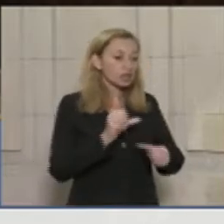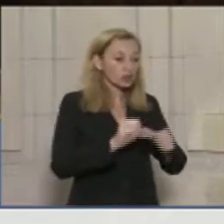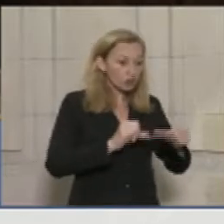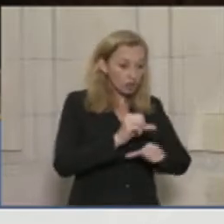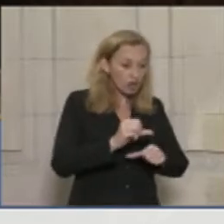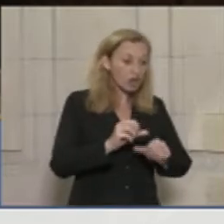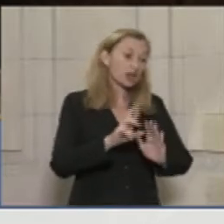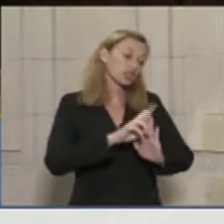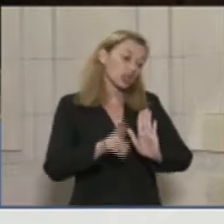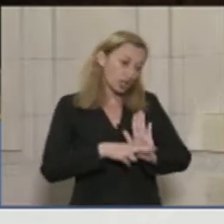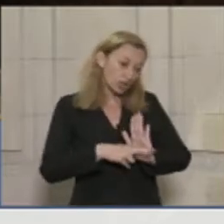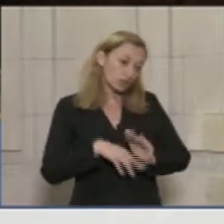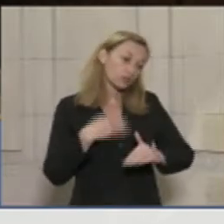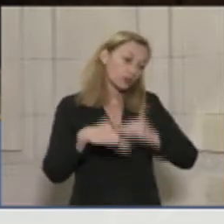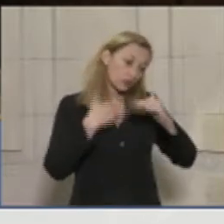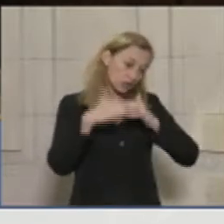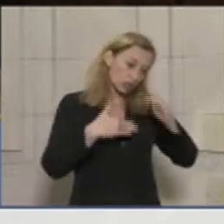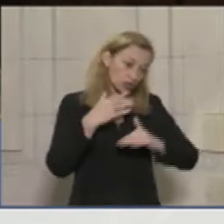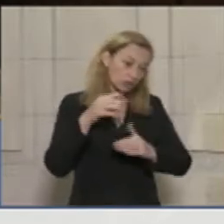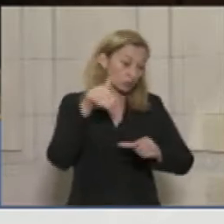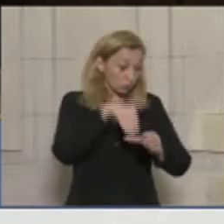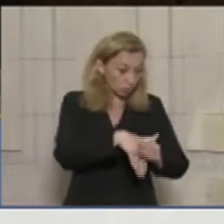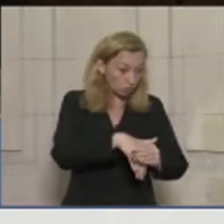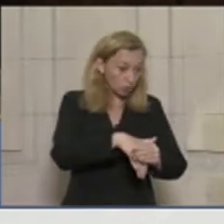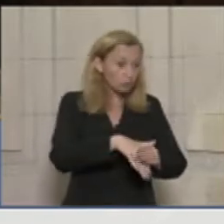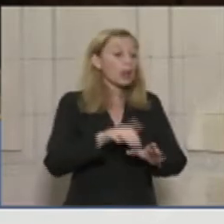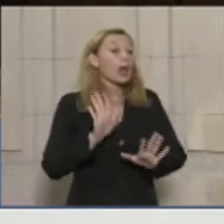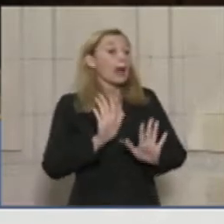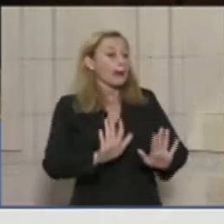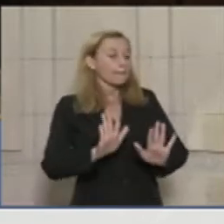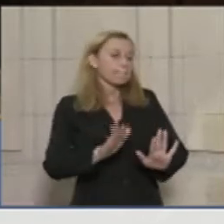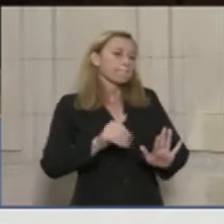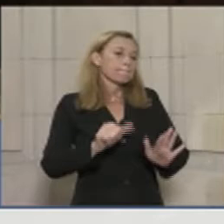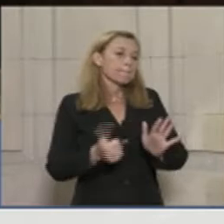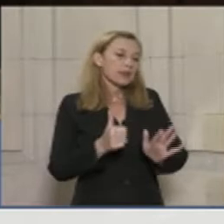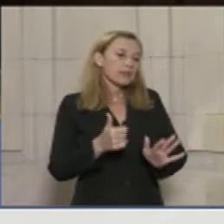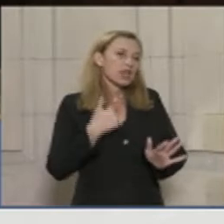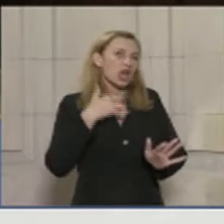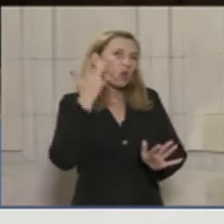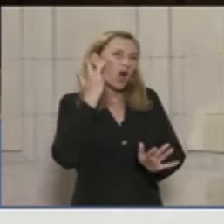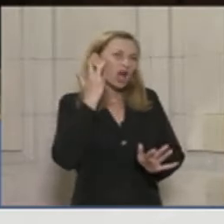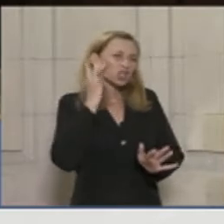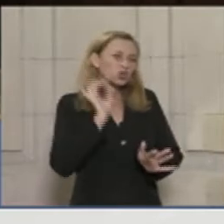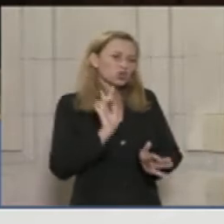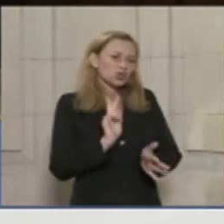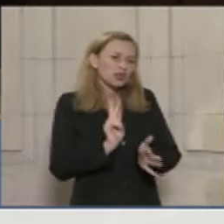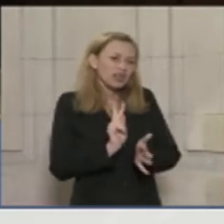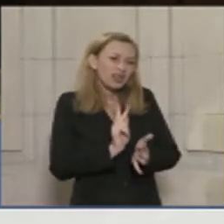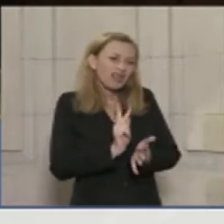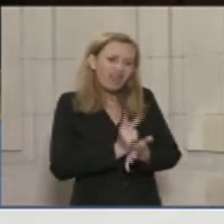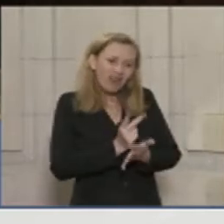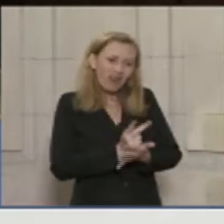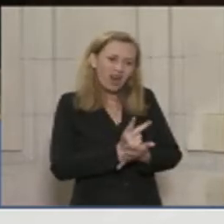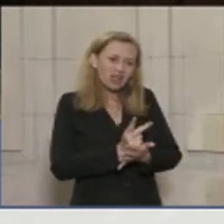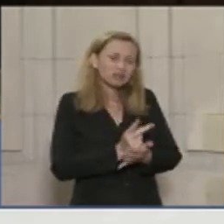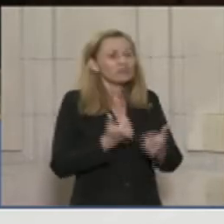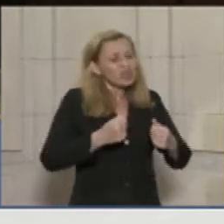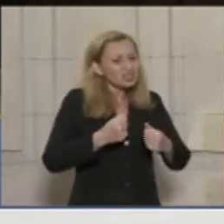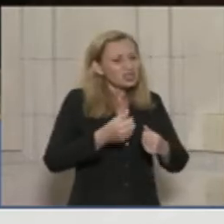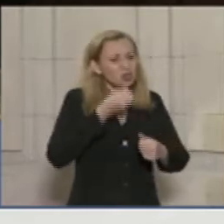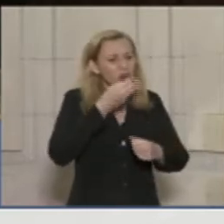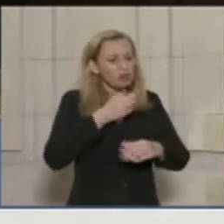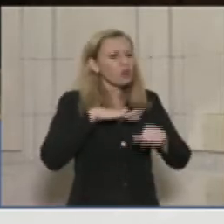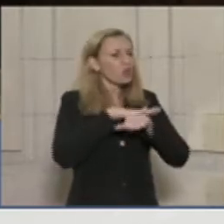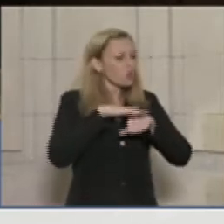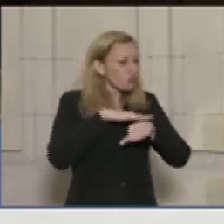eleitoral. Primeiro, eu acho que isso é um desapreço, uma demonstração de desapreço ao bom diálogo que